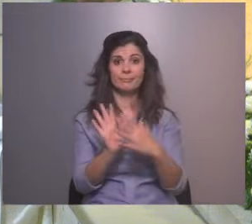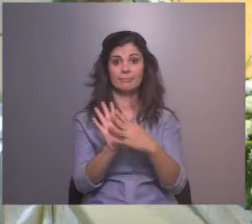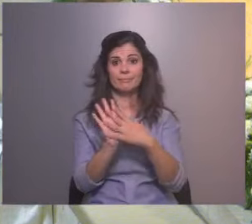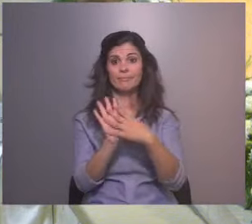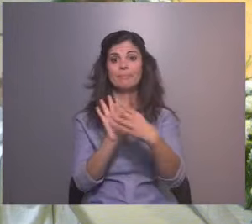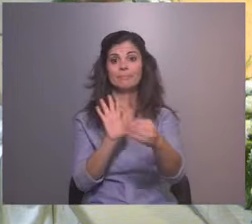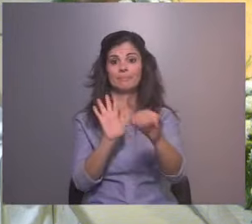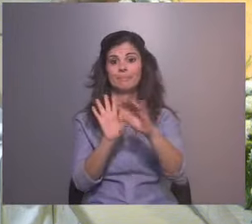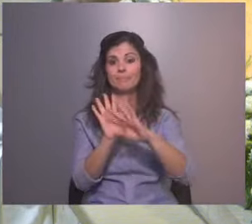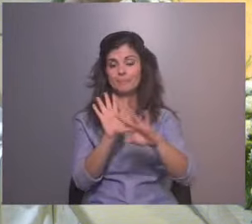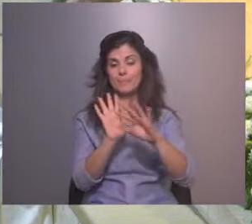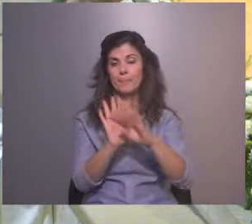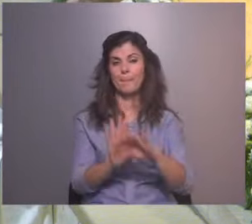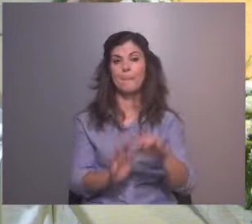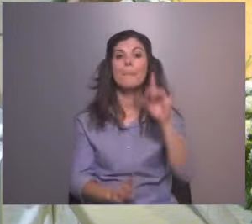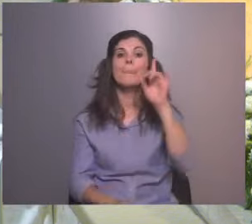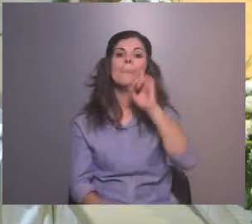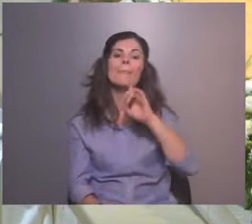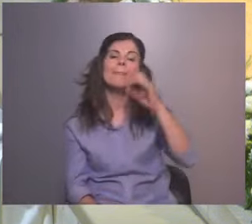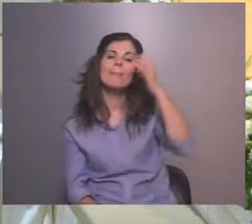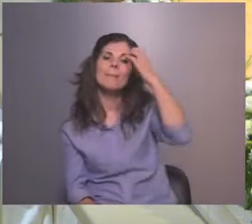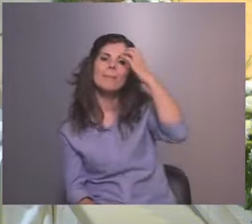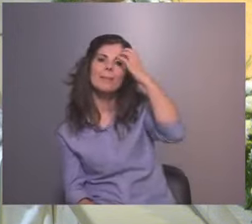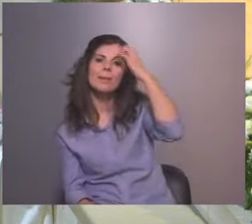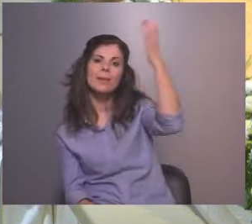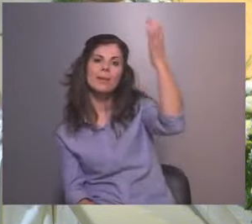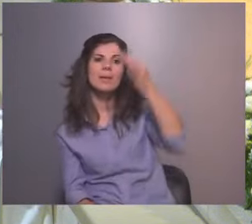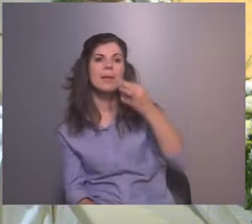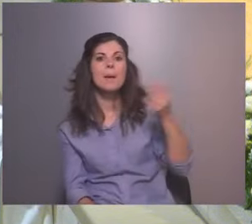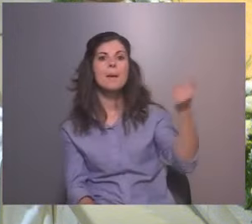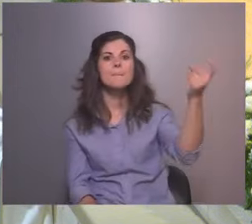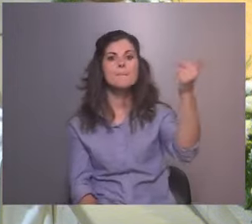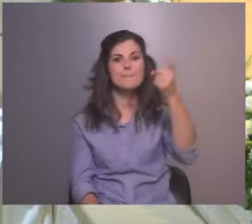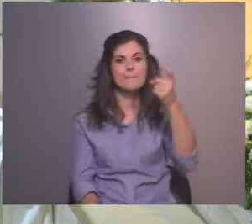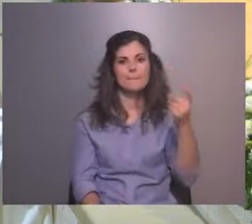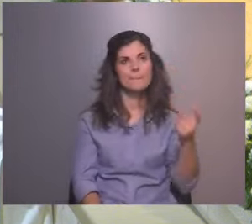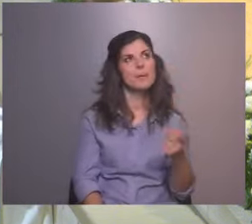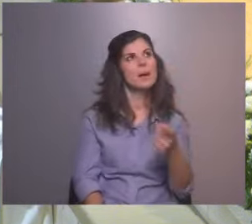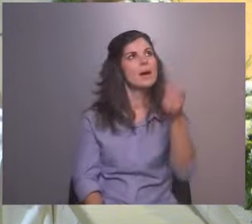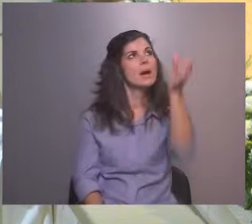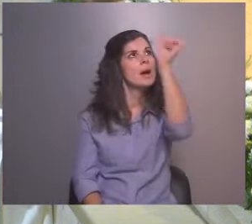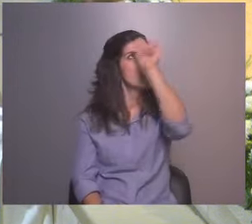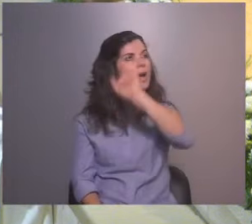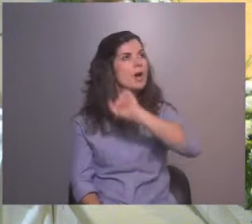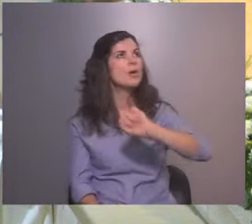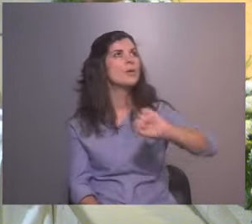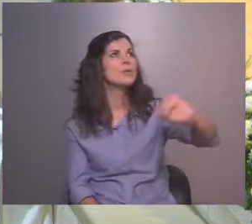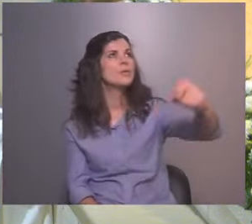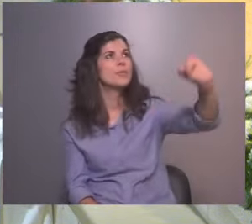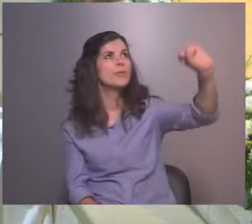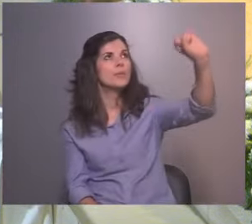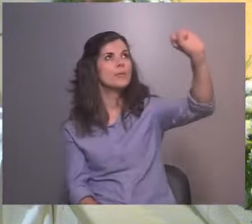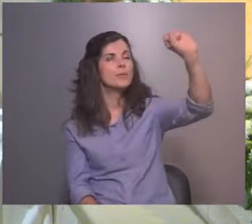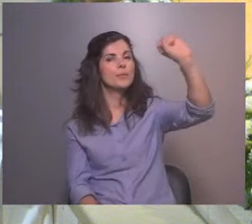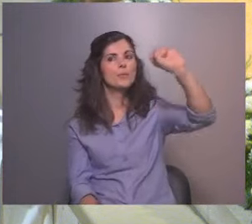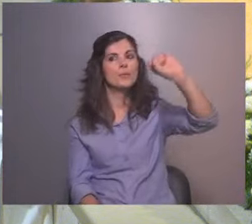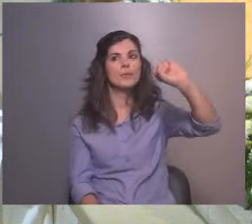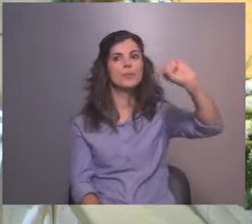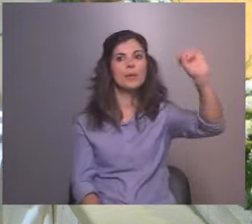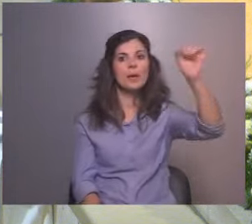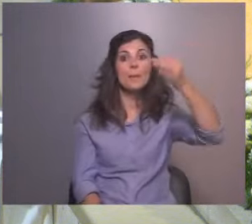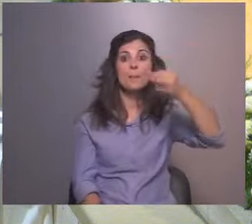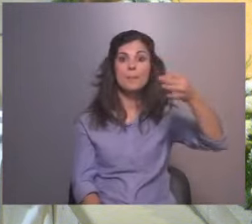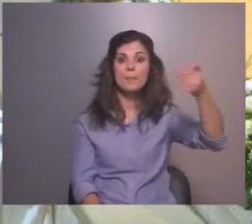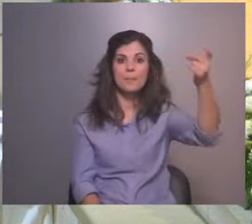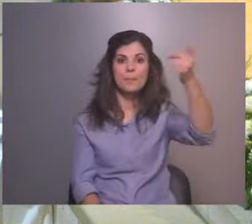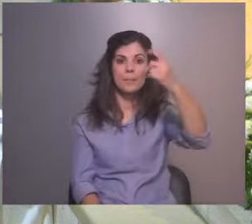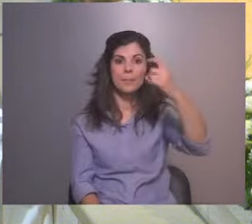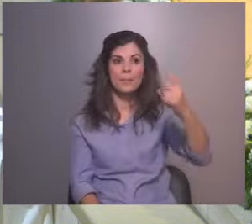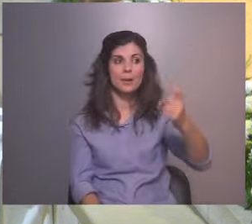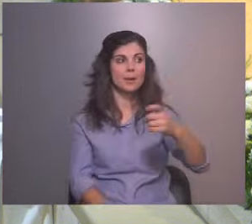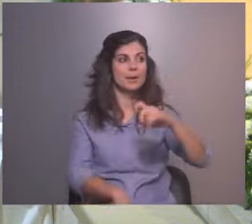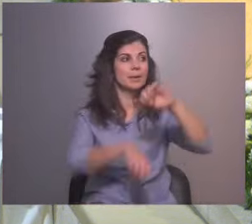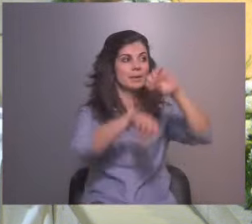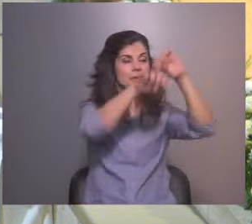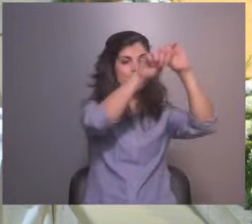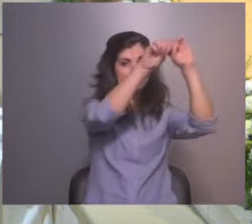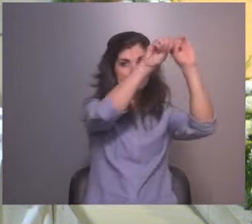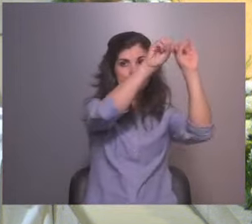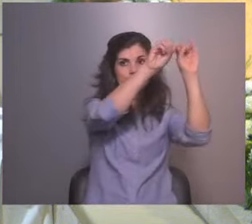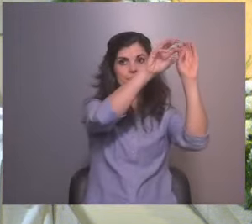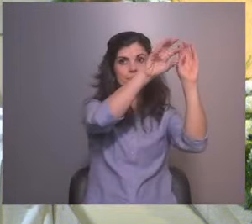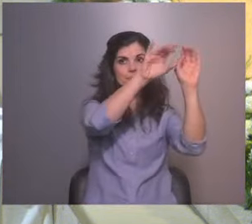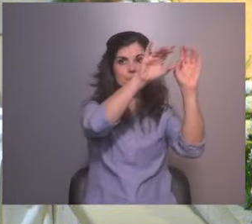destruam a vida. Cantamos assim, pedindo à Rainha da Paz que nos traga a paz.